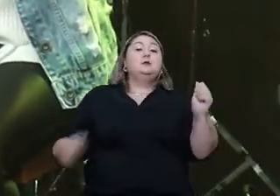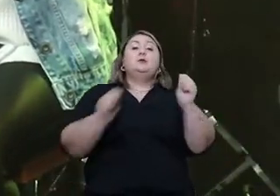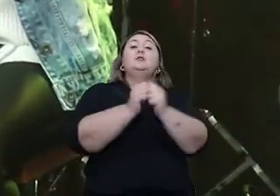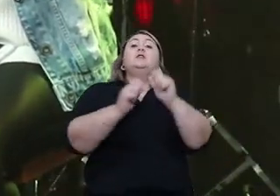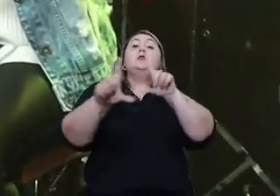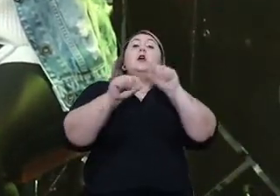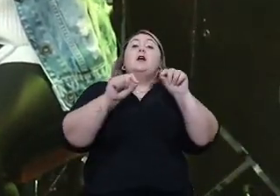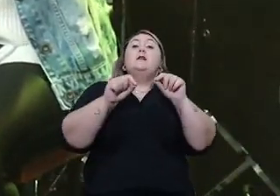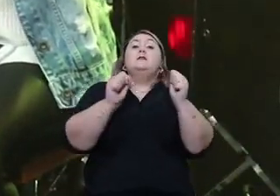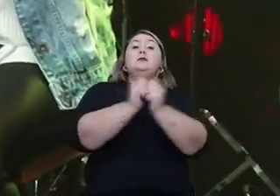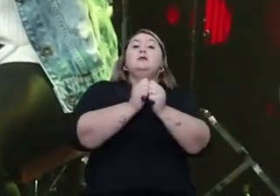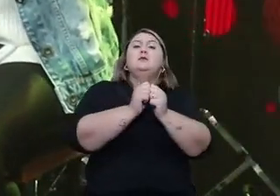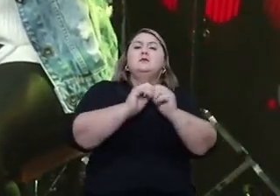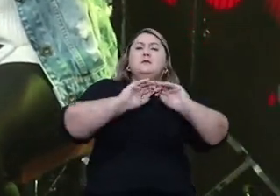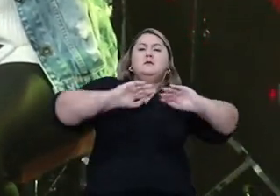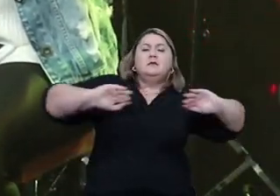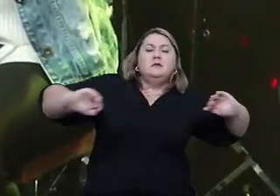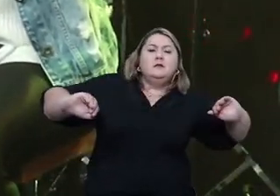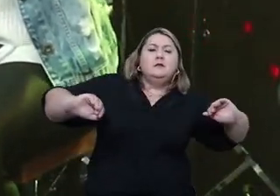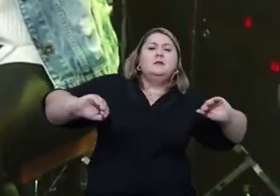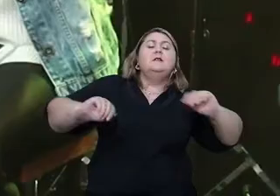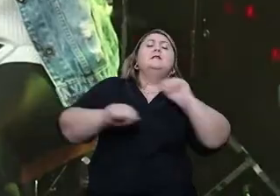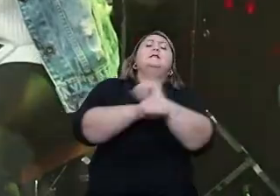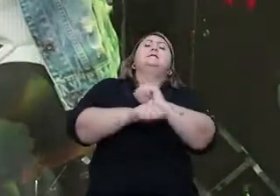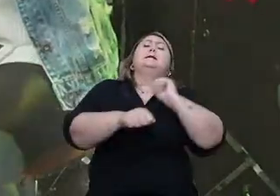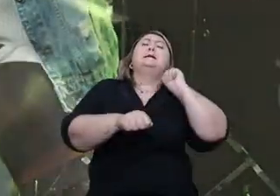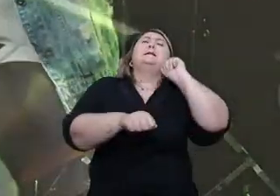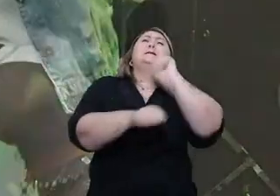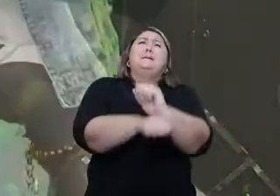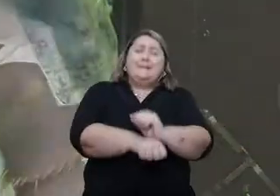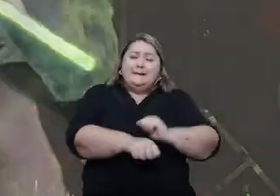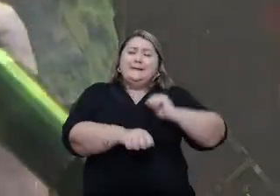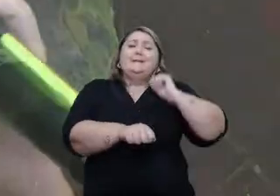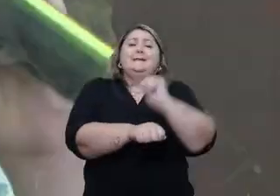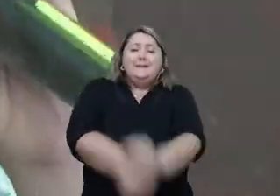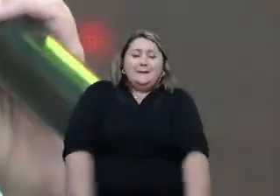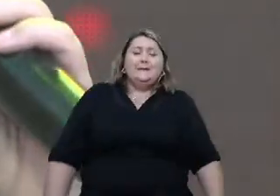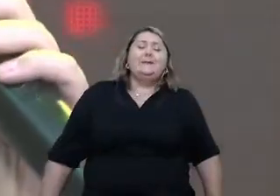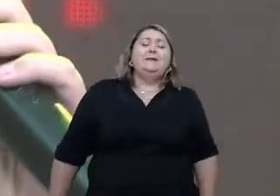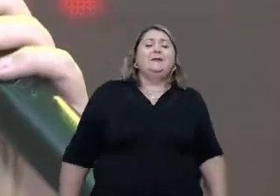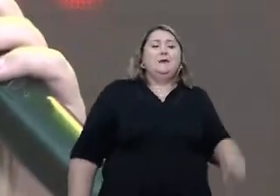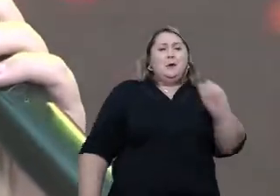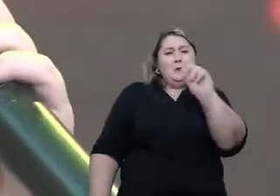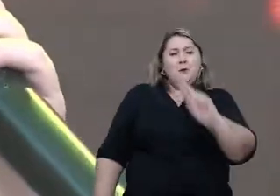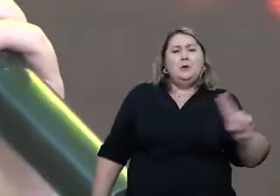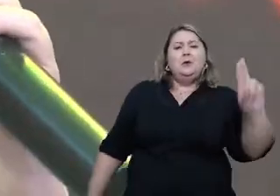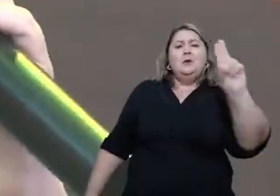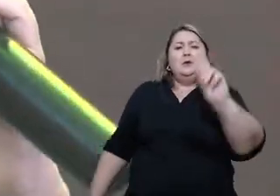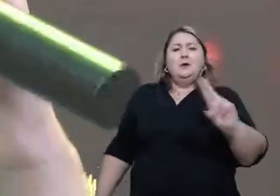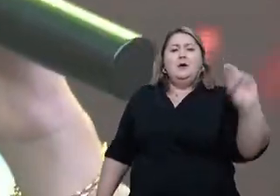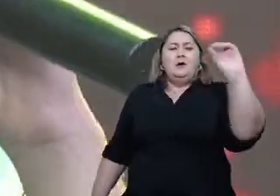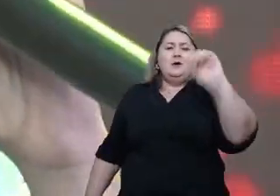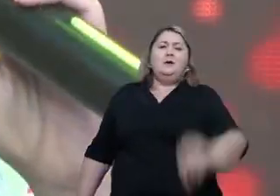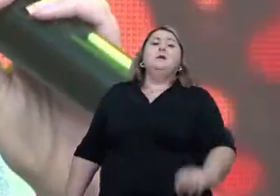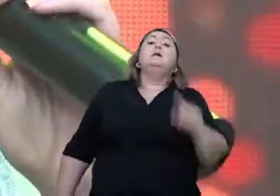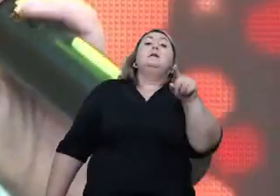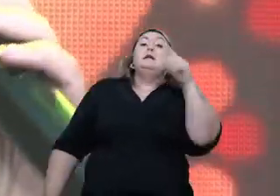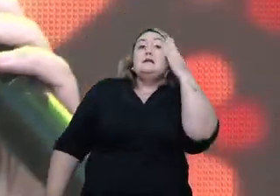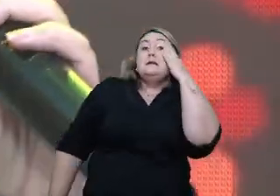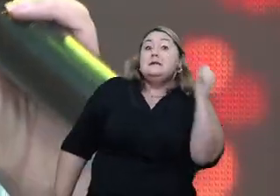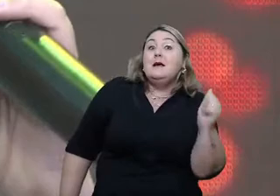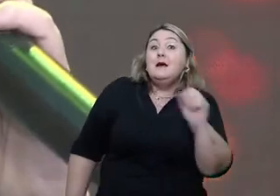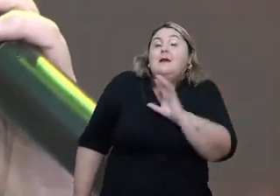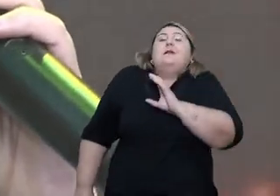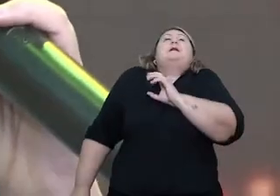fica junto dá um tempo, mesmo assim eu te espero, te espero. Oh, oh, oh, você